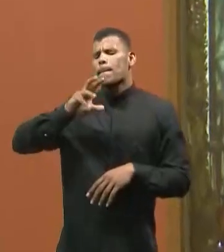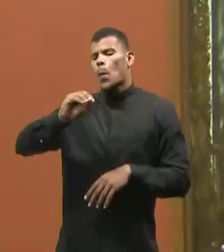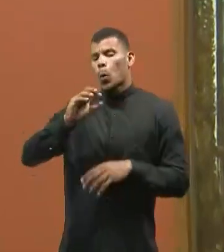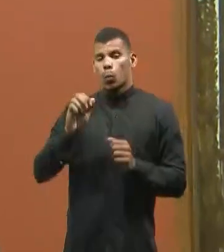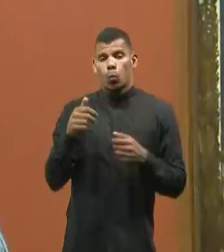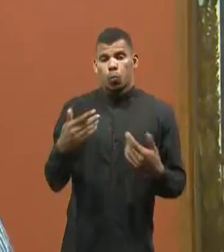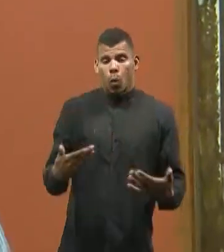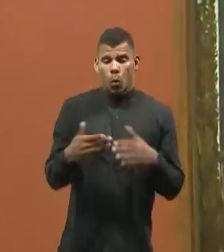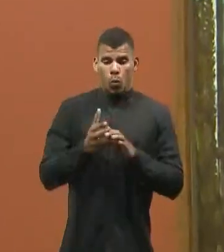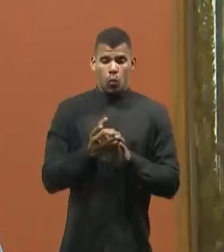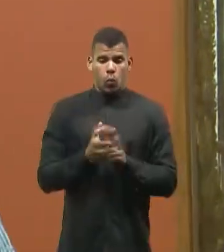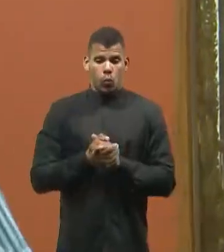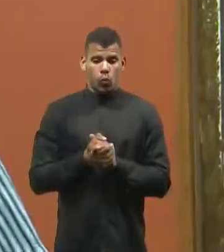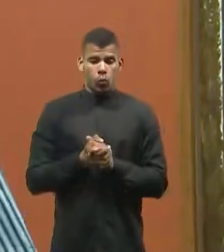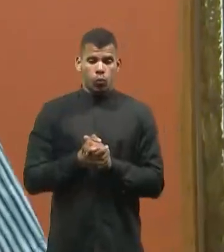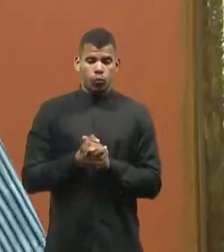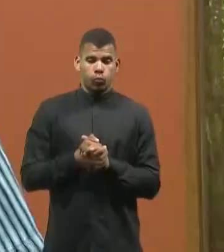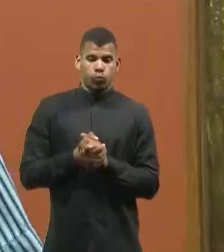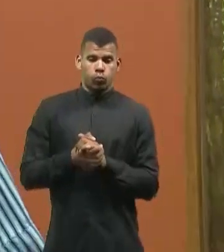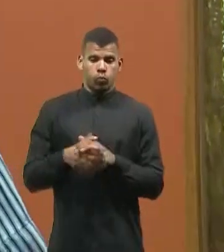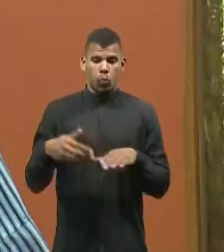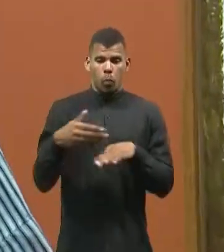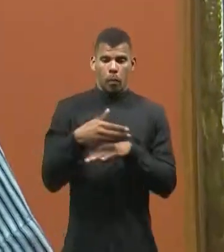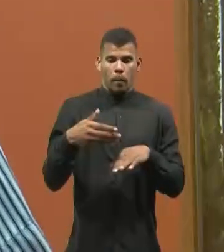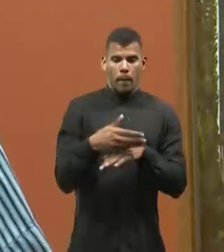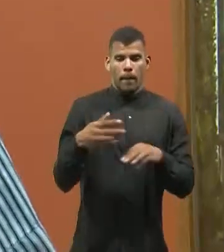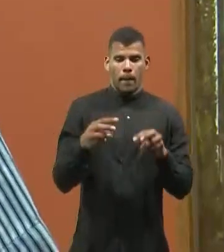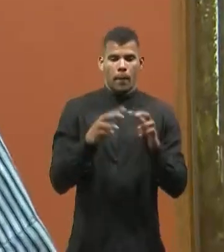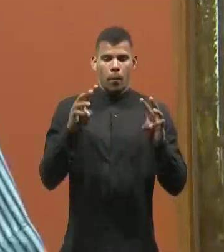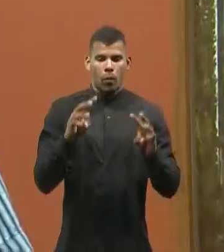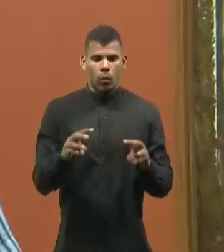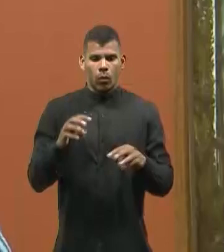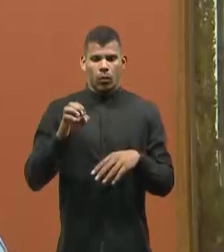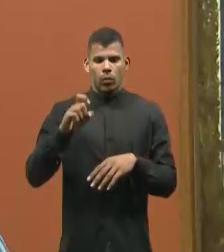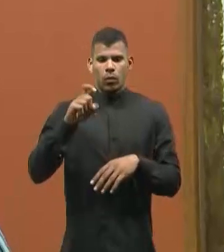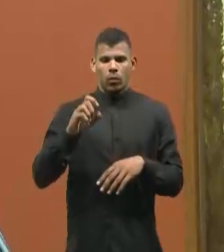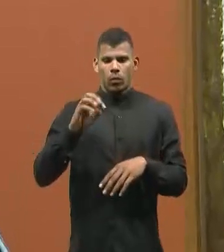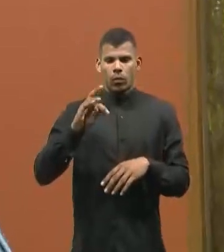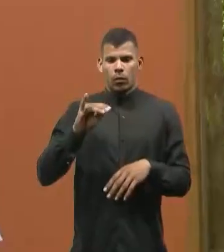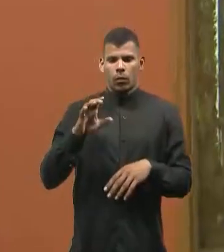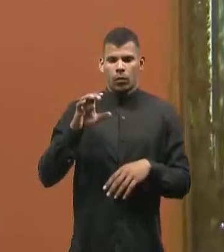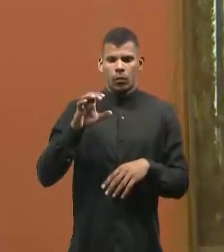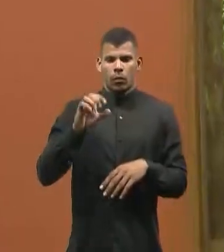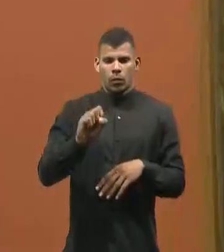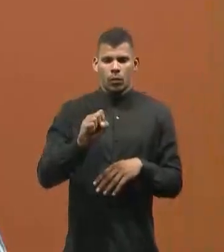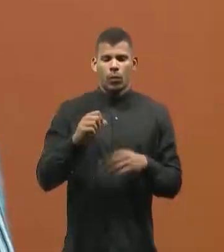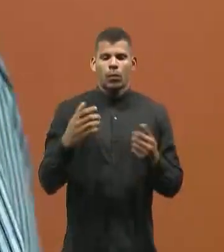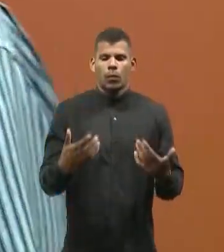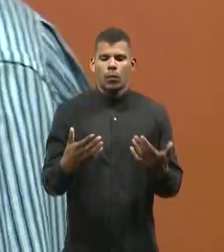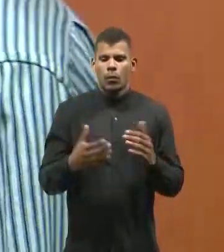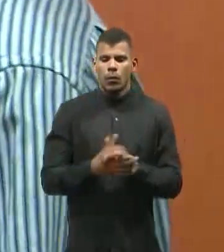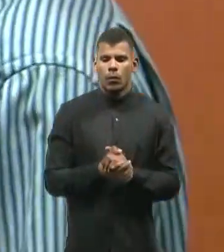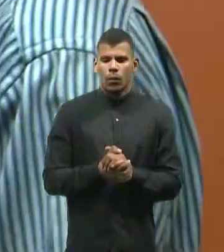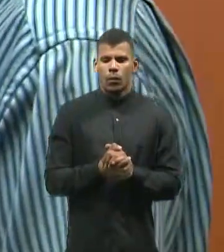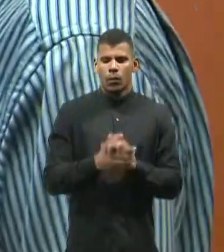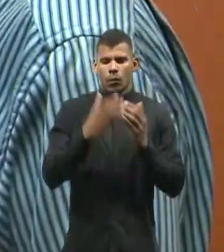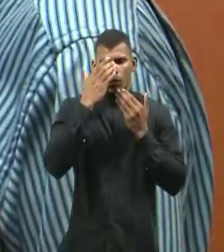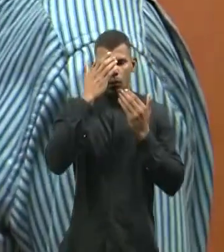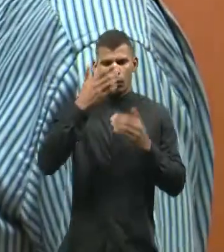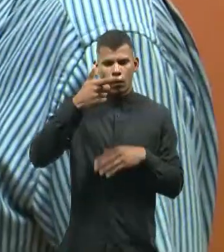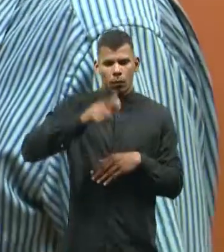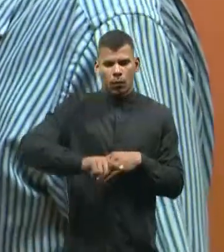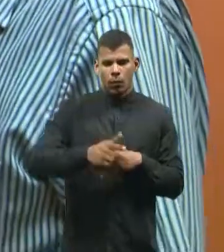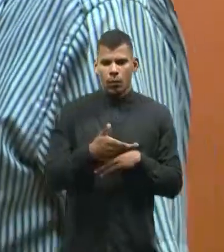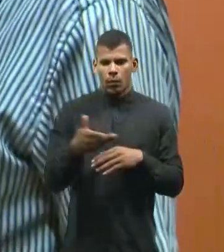frequentar esses ambientes tão, às vezes, até exóticos, né? Esses rituais. Daniel, muito obrigado mais uma vez.